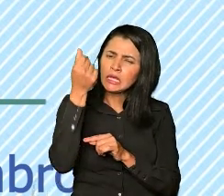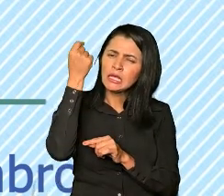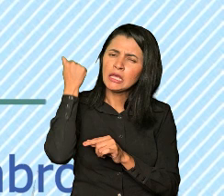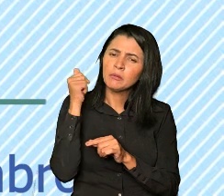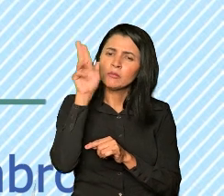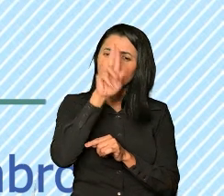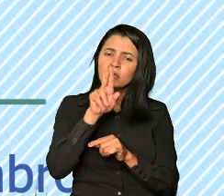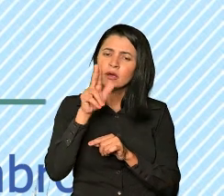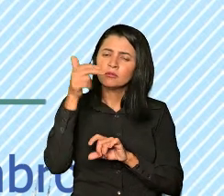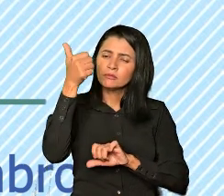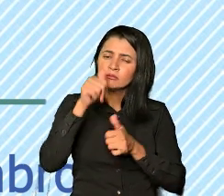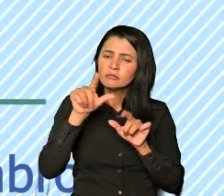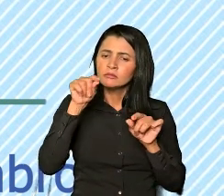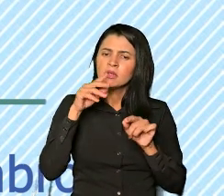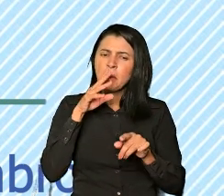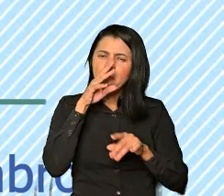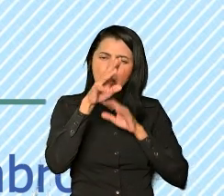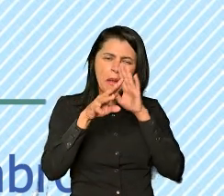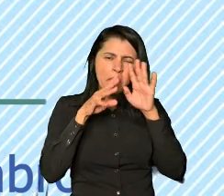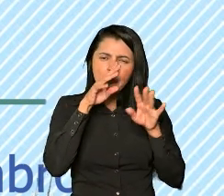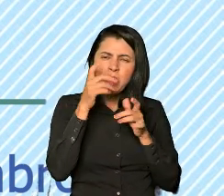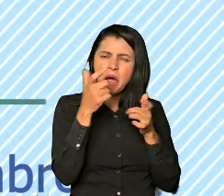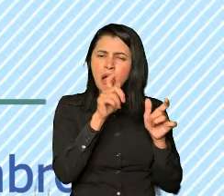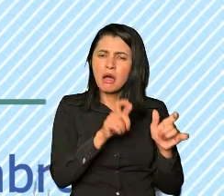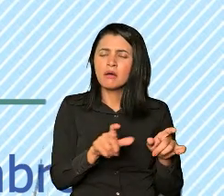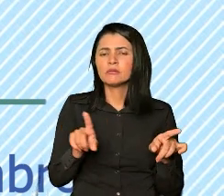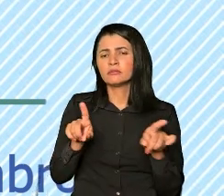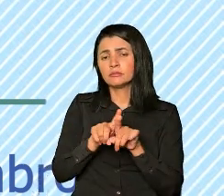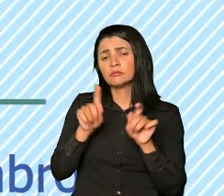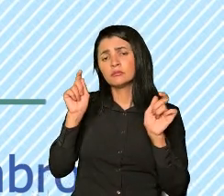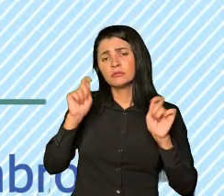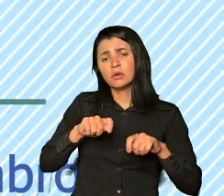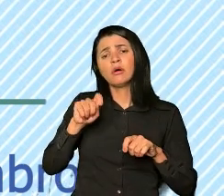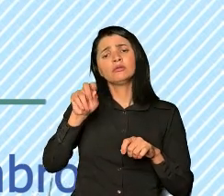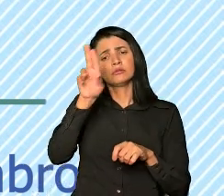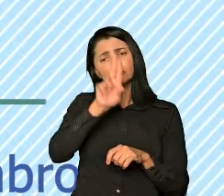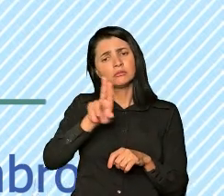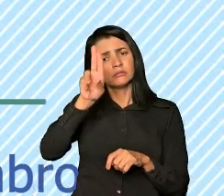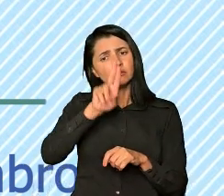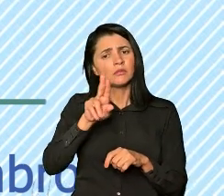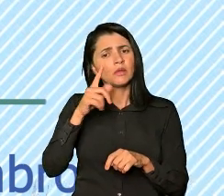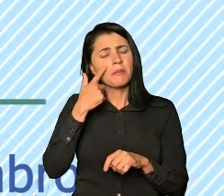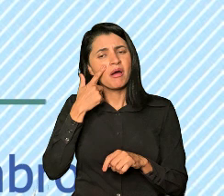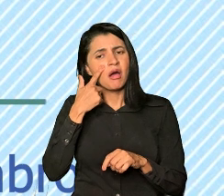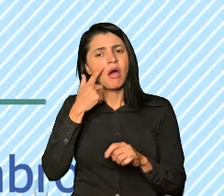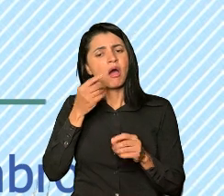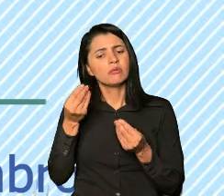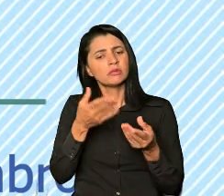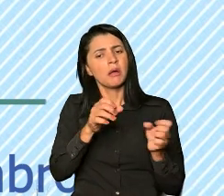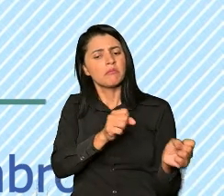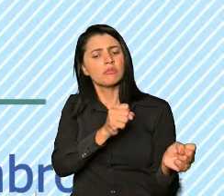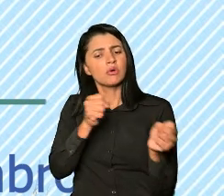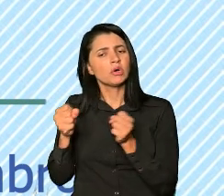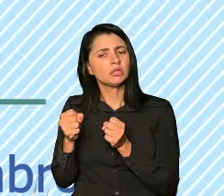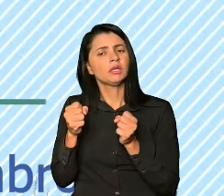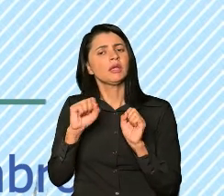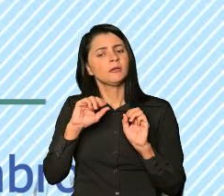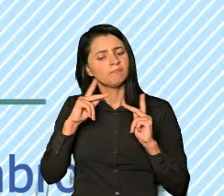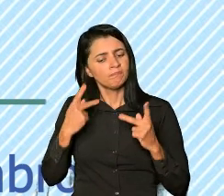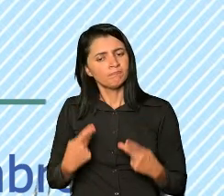para expoliar e caluniar. Mas também elas podem ser usadas para empoderar e